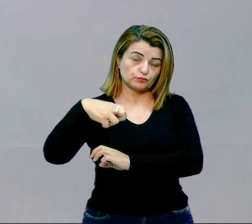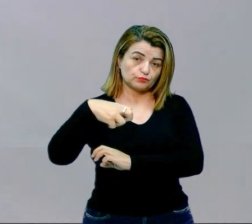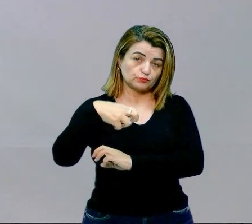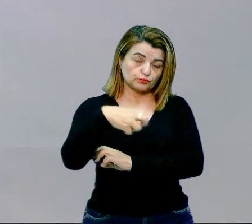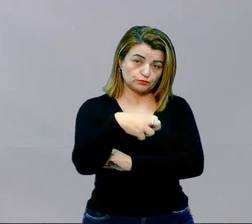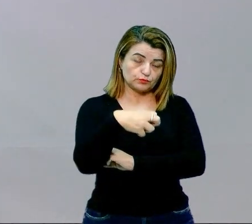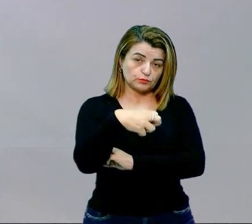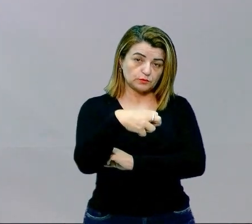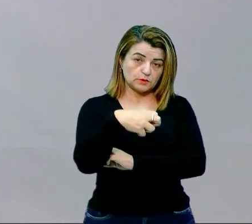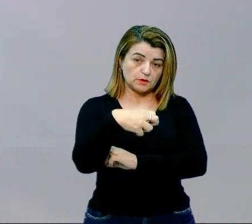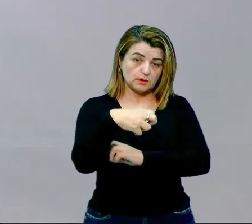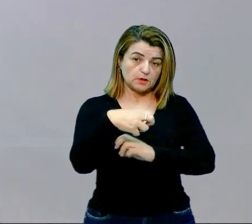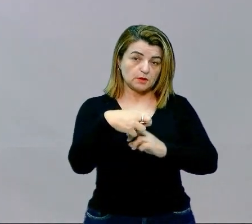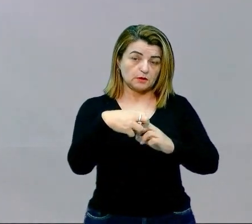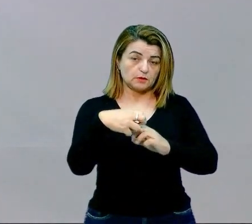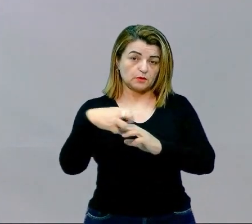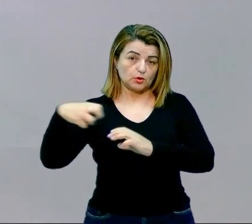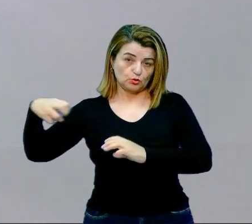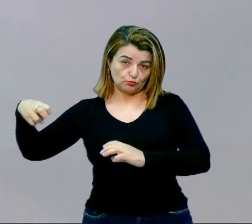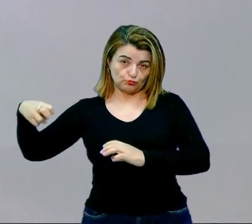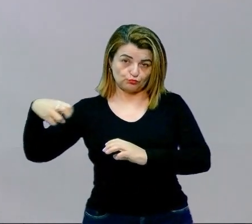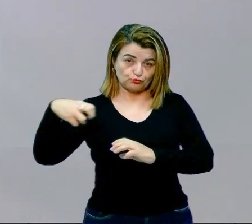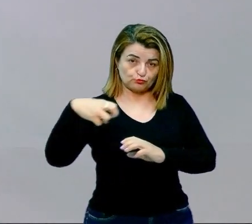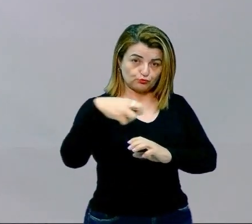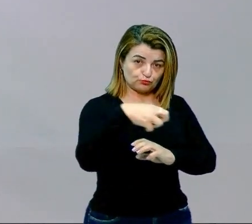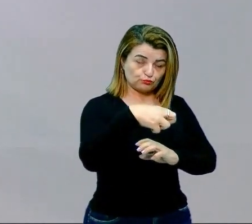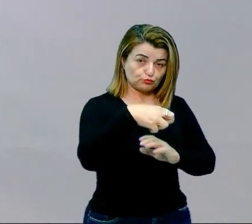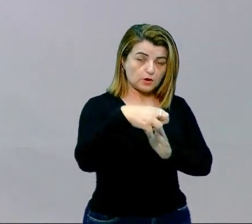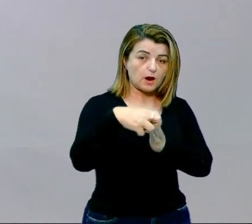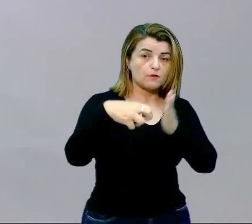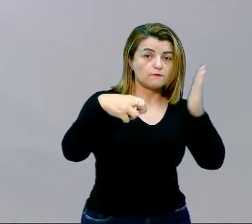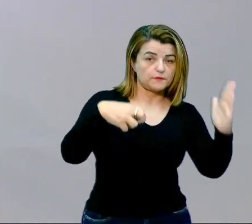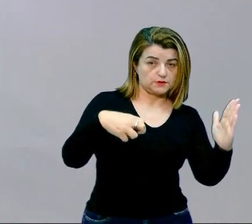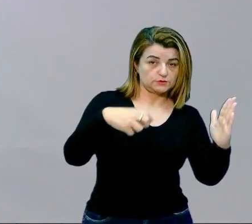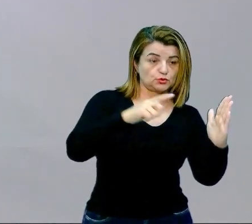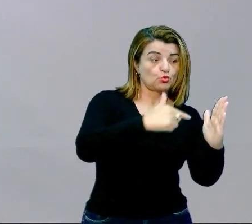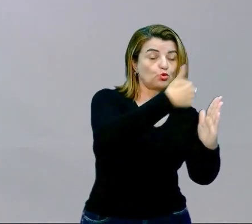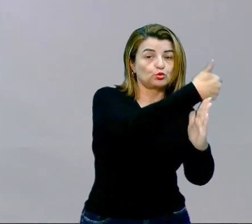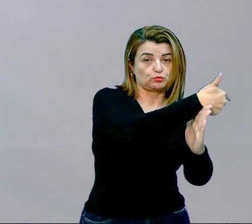num radar, a tantos metros à frente em outro